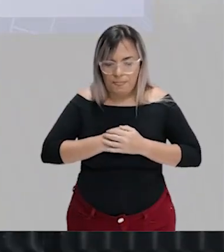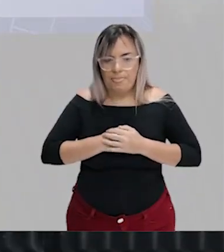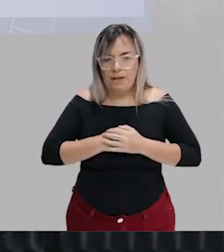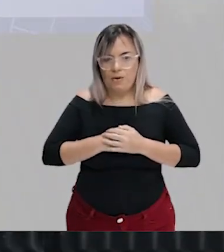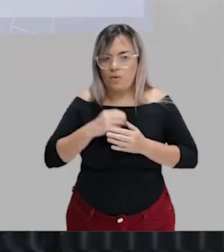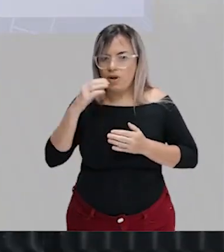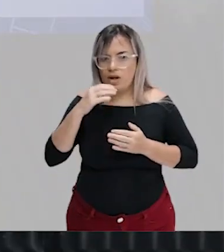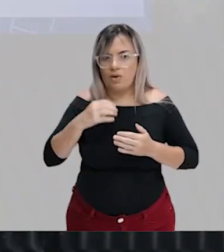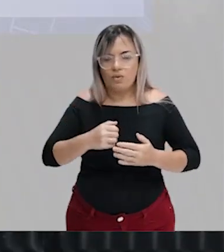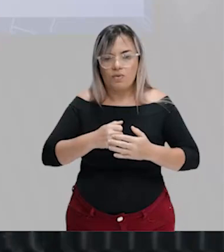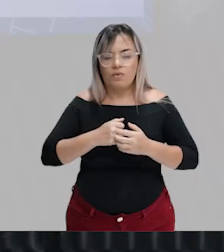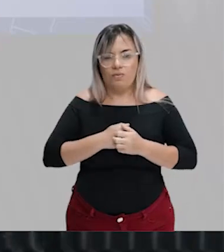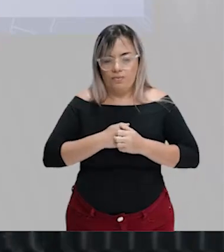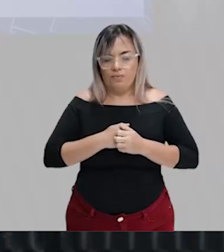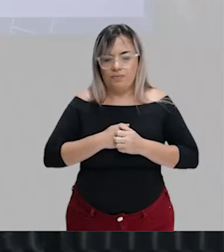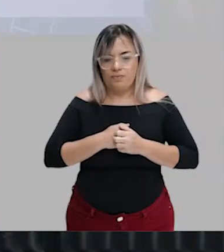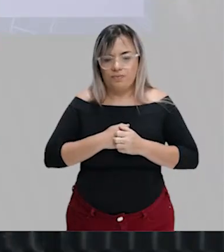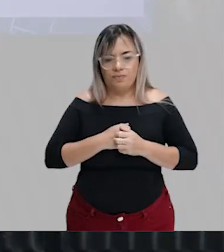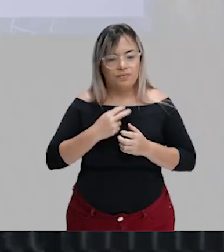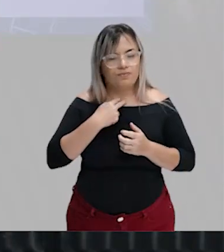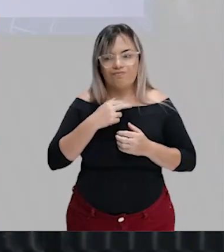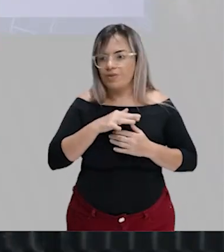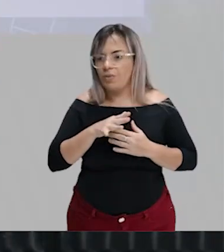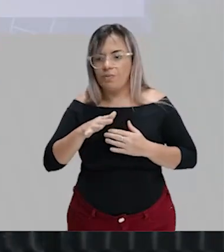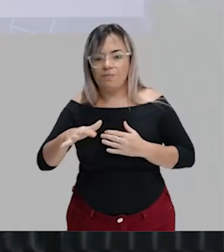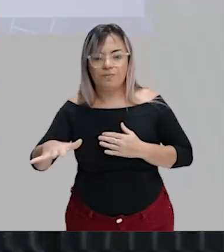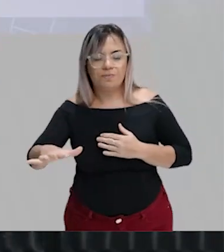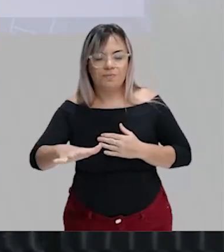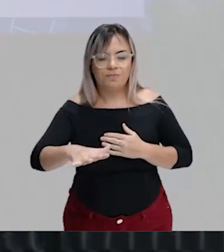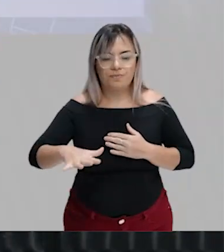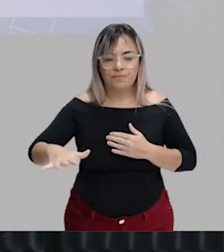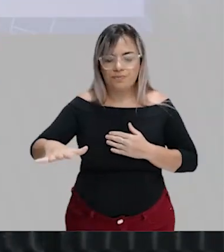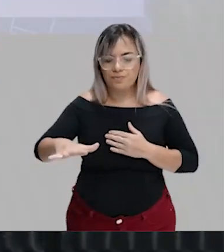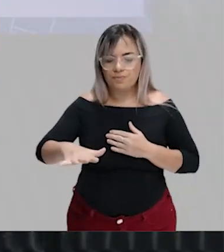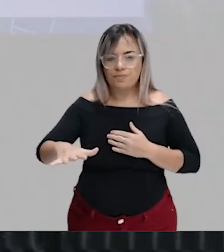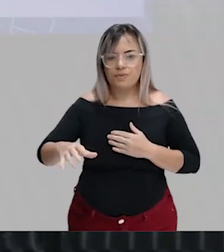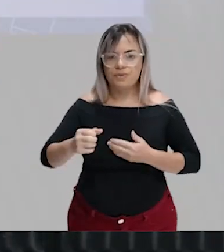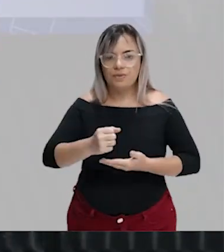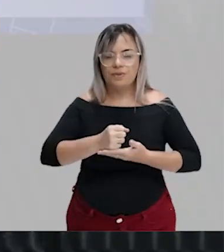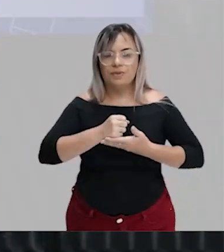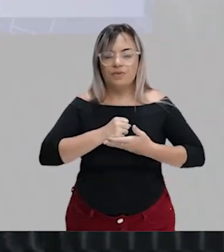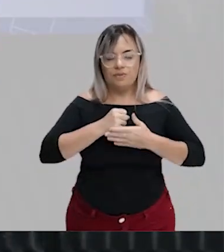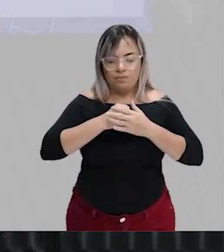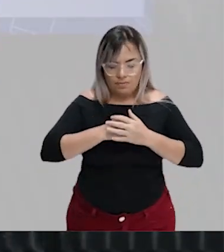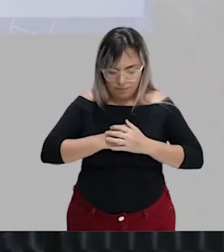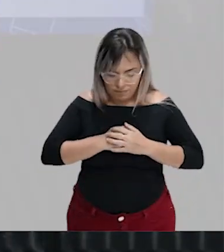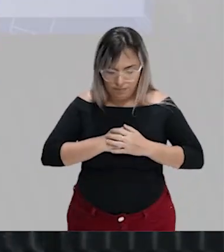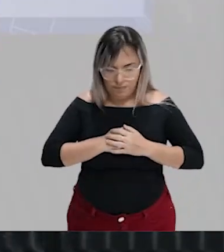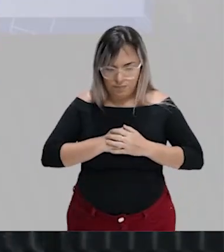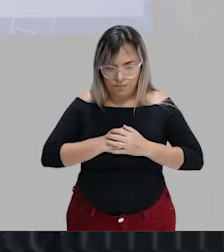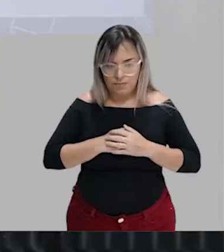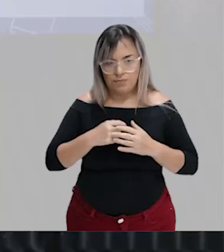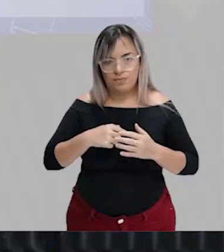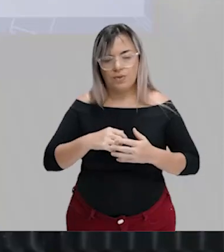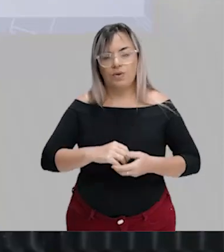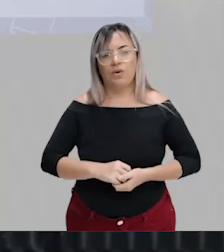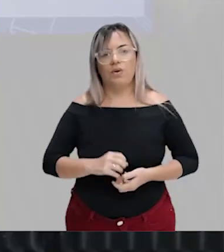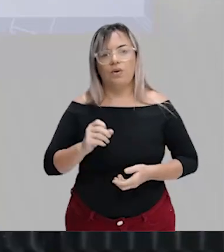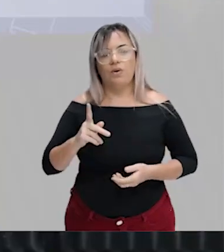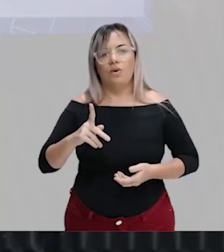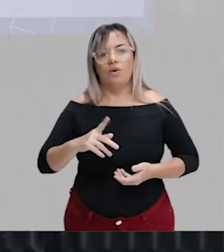não pode fluir para o meio externo. Então ele vai se tornar ali uma barreira, uma armadura para que esse calor ele não flua.